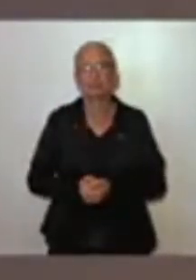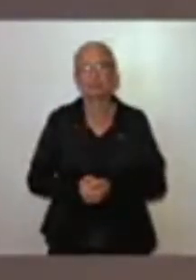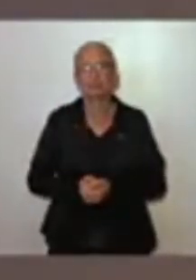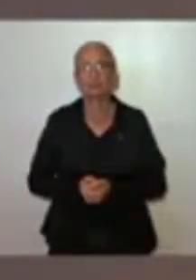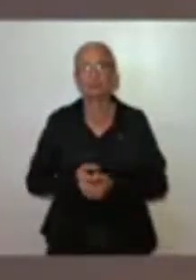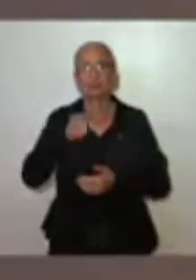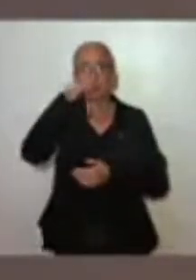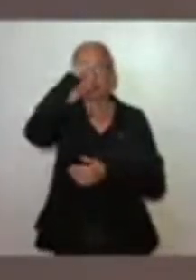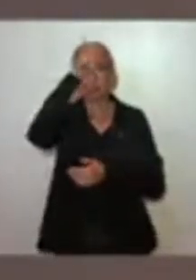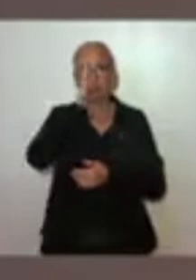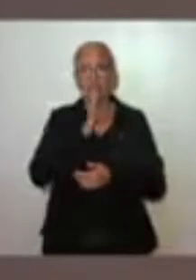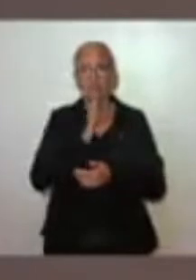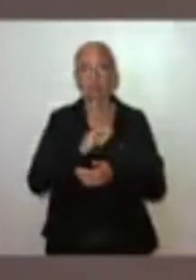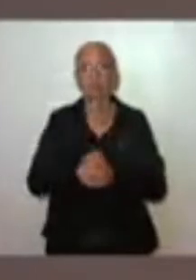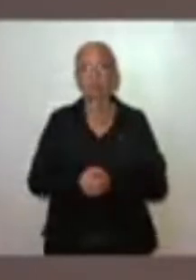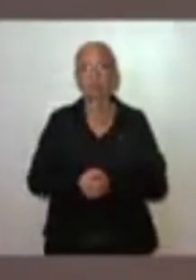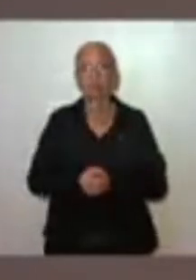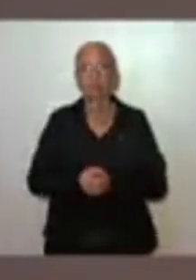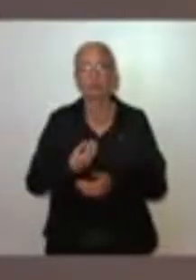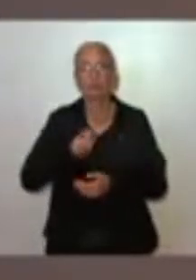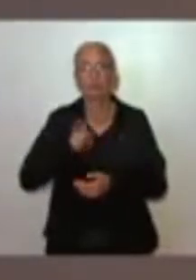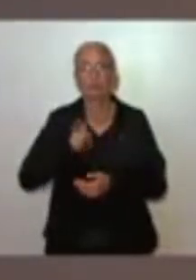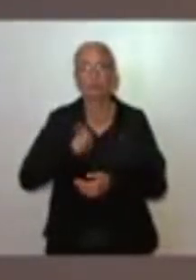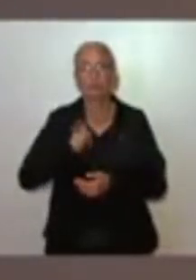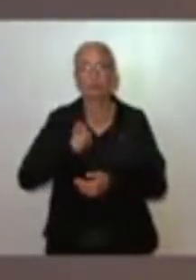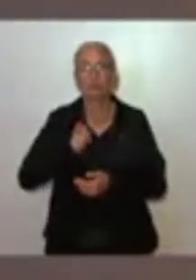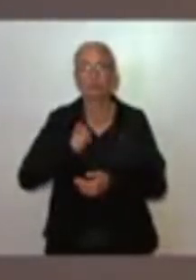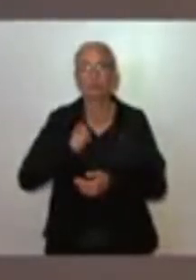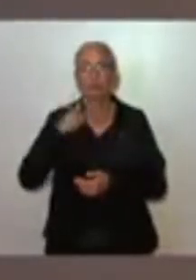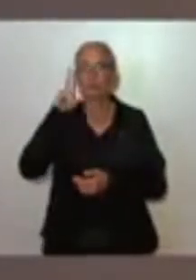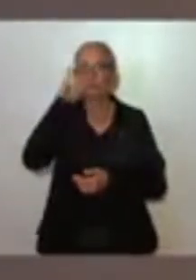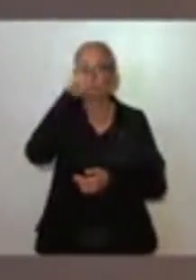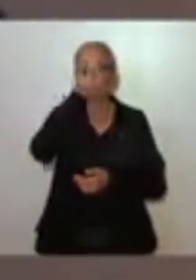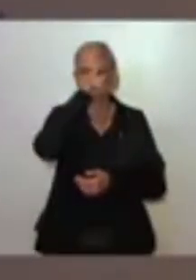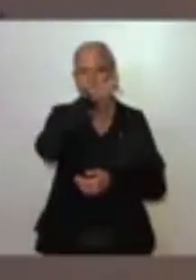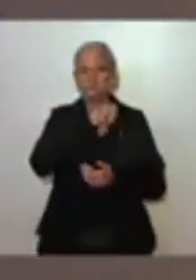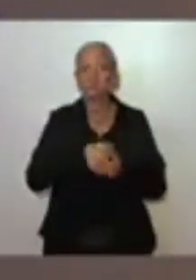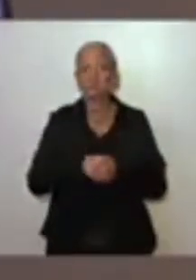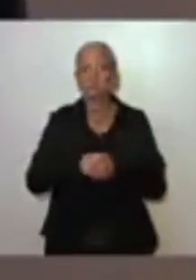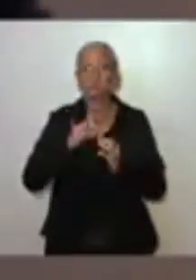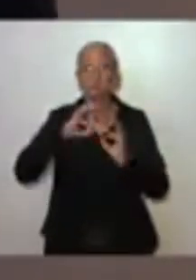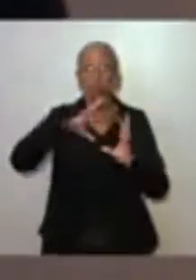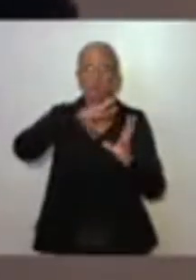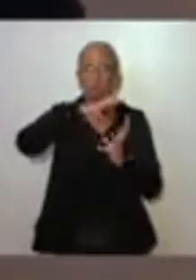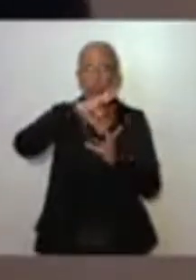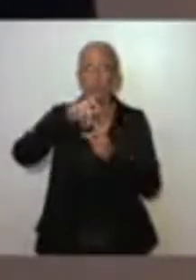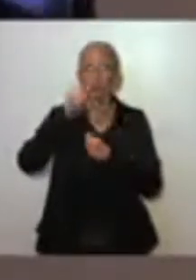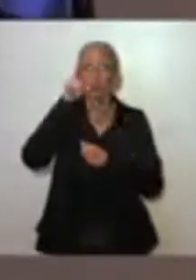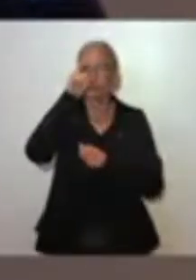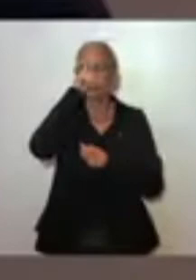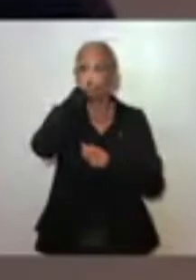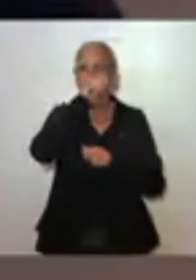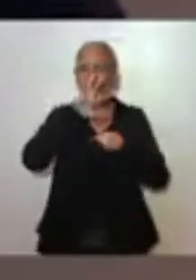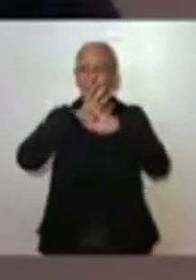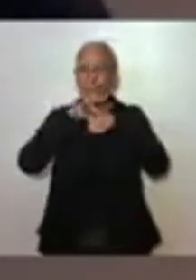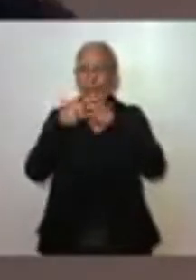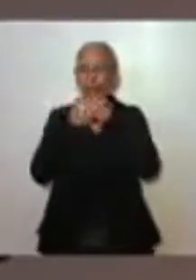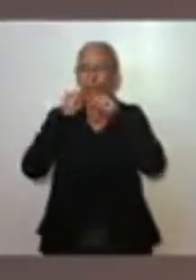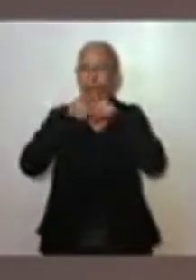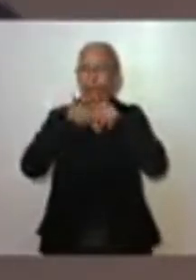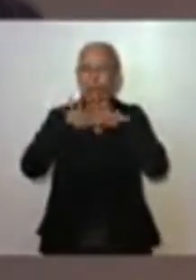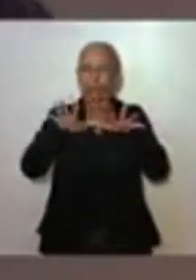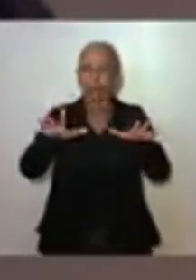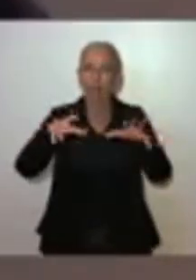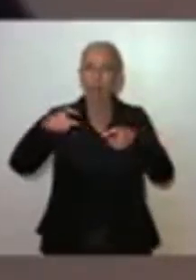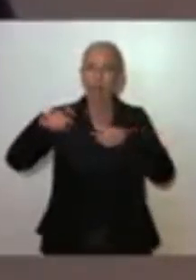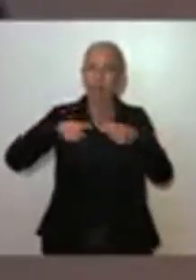e o Brasil vive um momento difícil mundo viveu um momento difícil com anemia um momento difícil